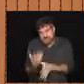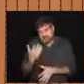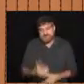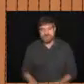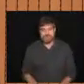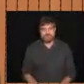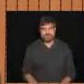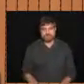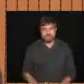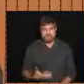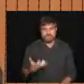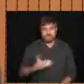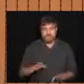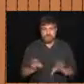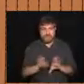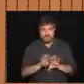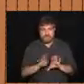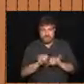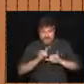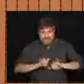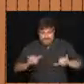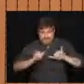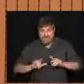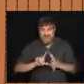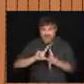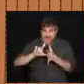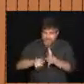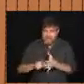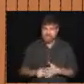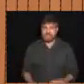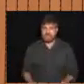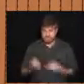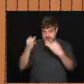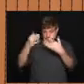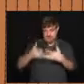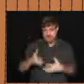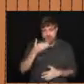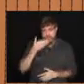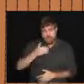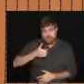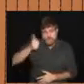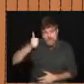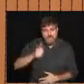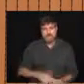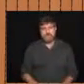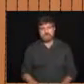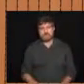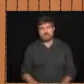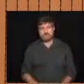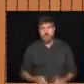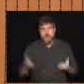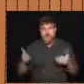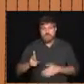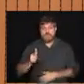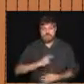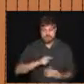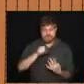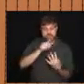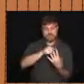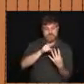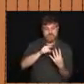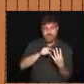Quero aqui também ressaltar uma coisa que eu vou depois fazer um comentário ao final. Nós tivemos hoje 4